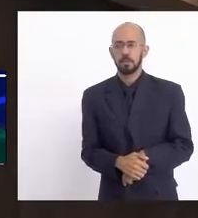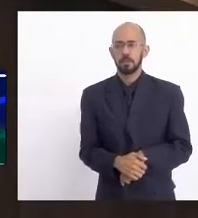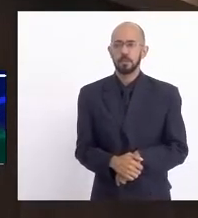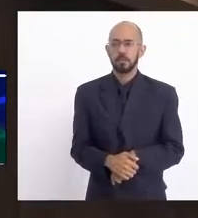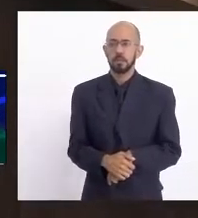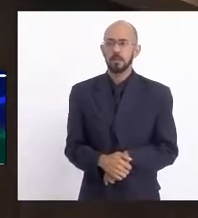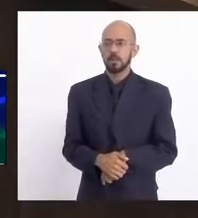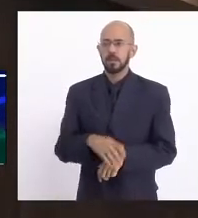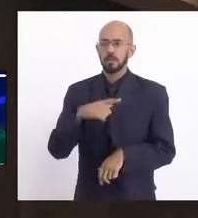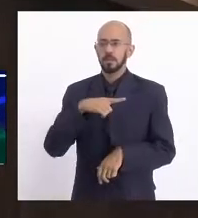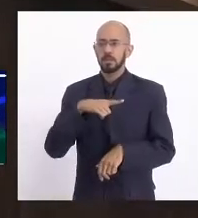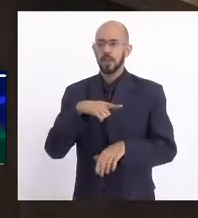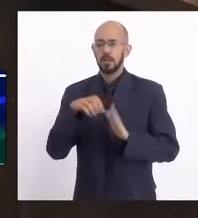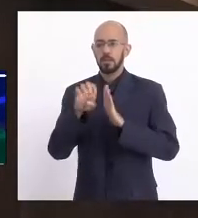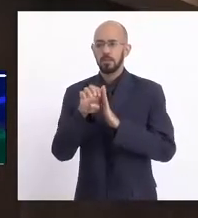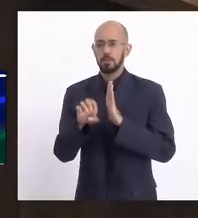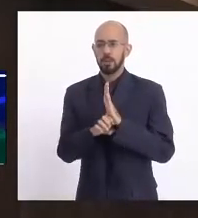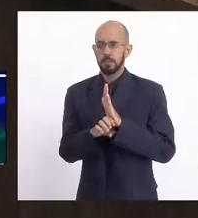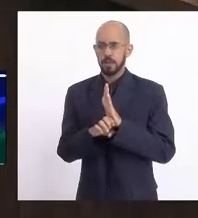Tem uma emenda,